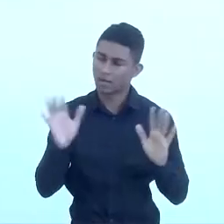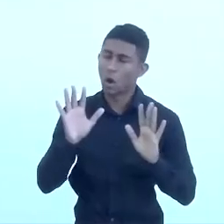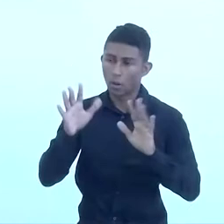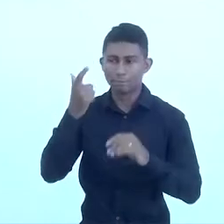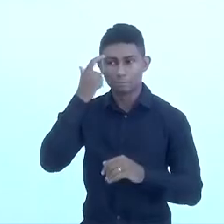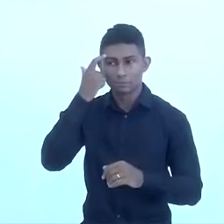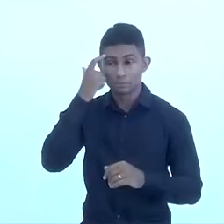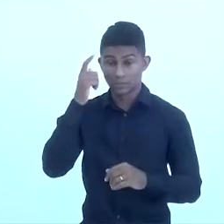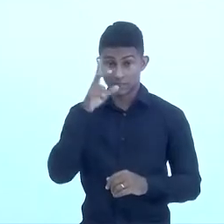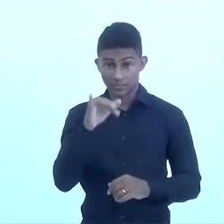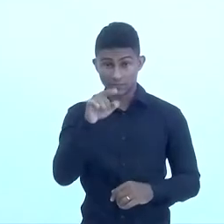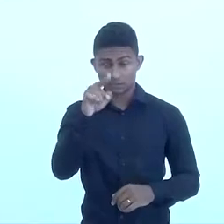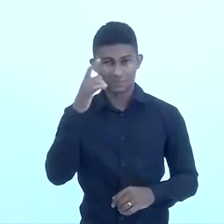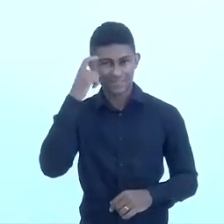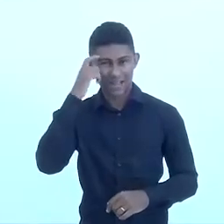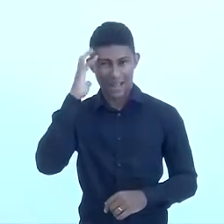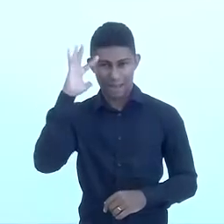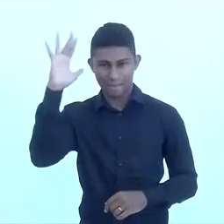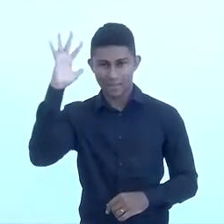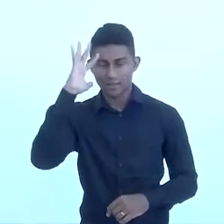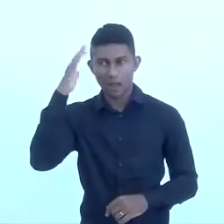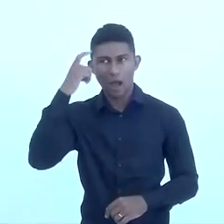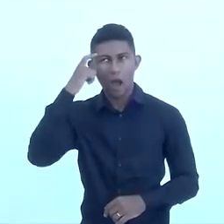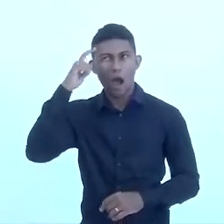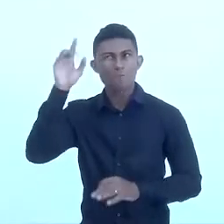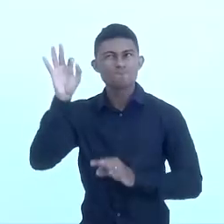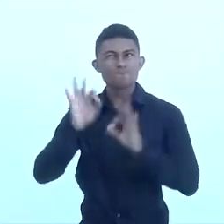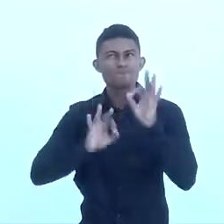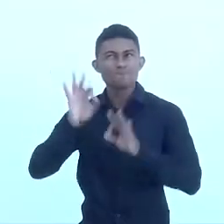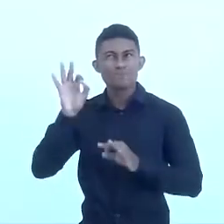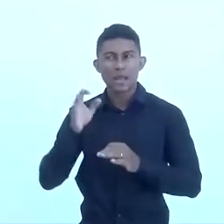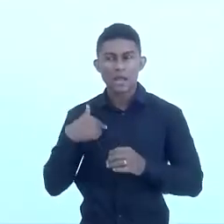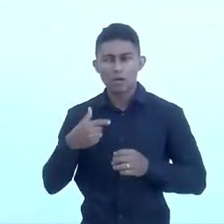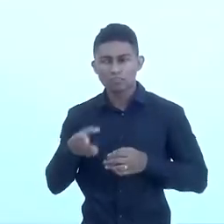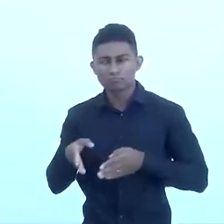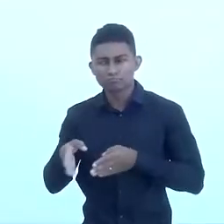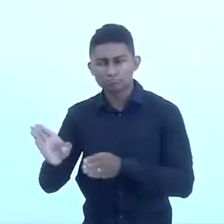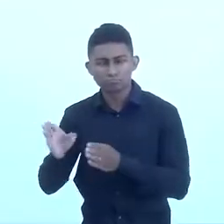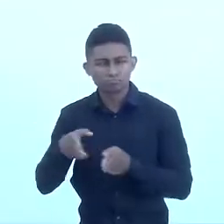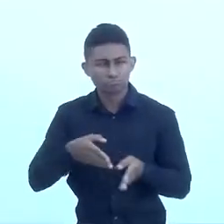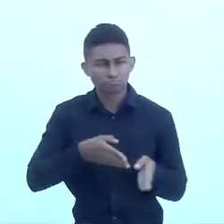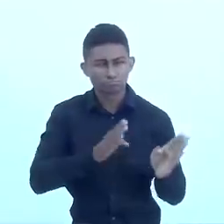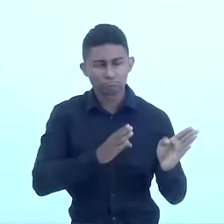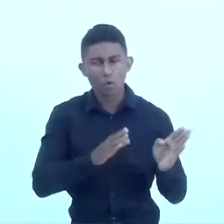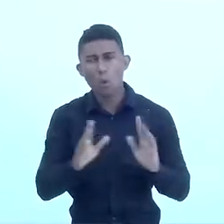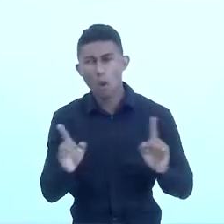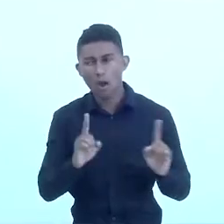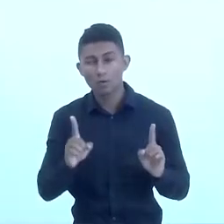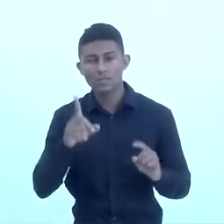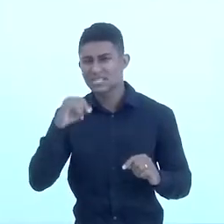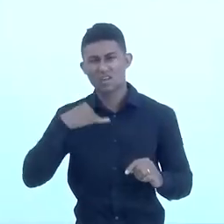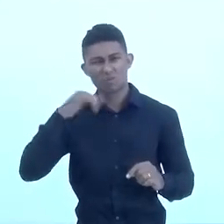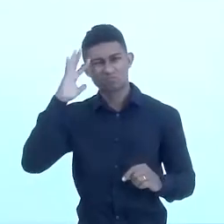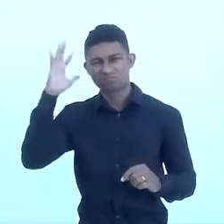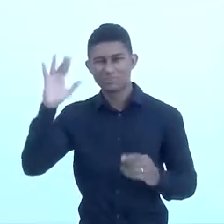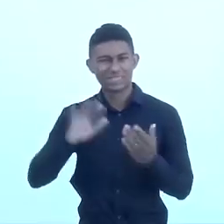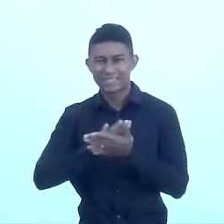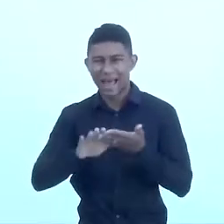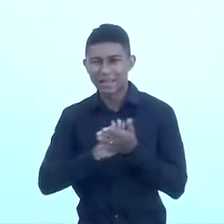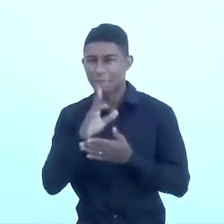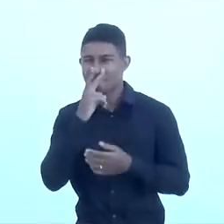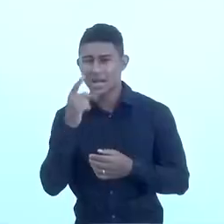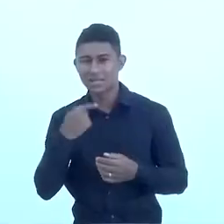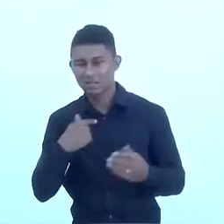E é o seguinte... Se você tem cabeça, você planeja melhor a sua caminhada. Se você não tem, você vai andar mais.